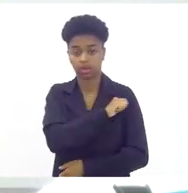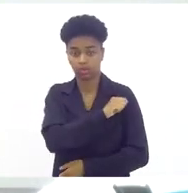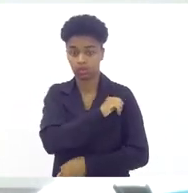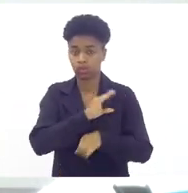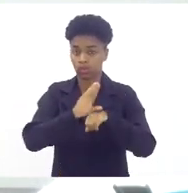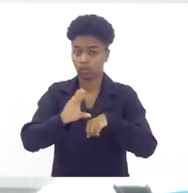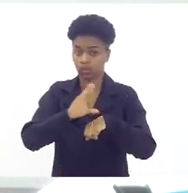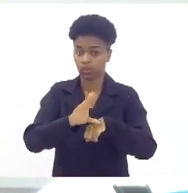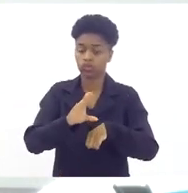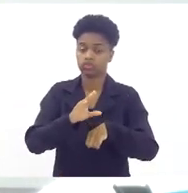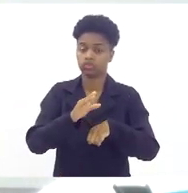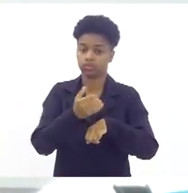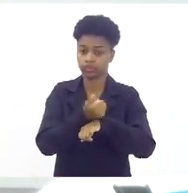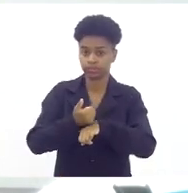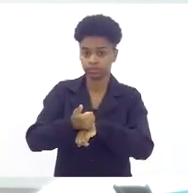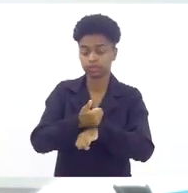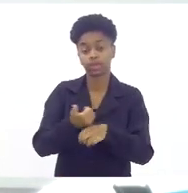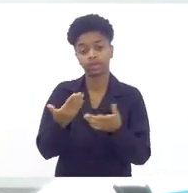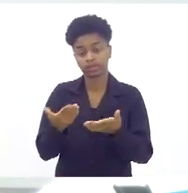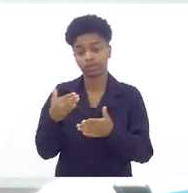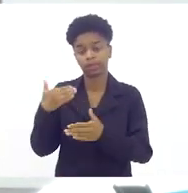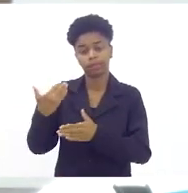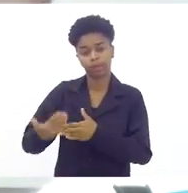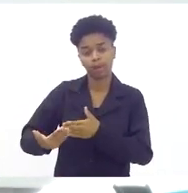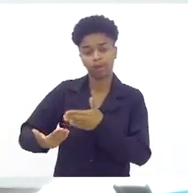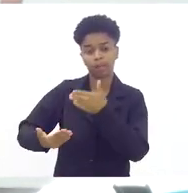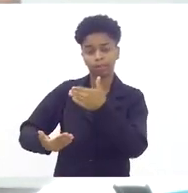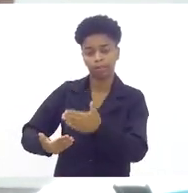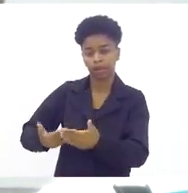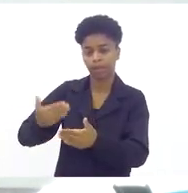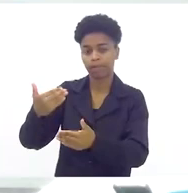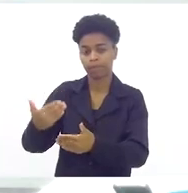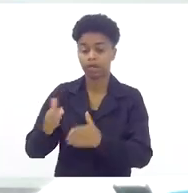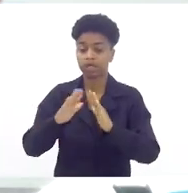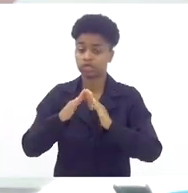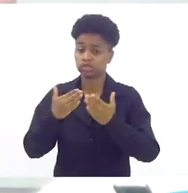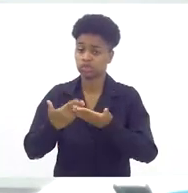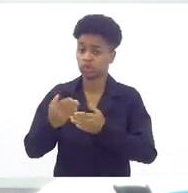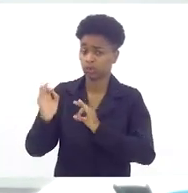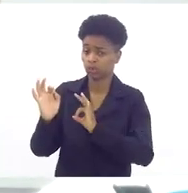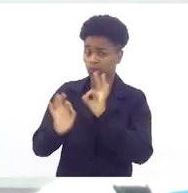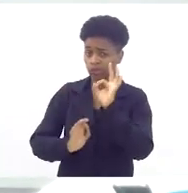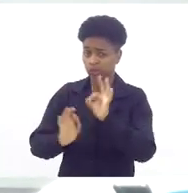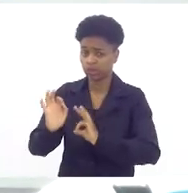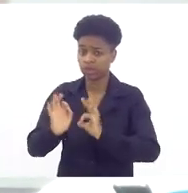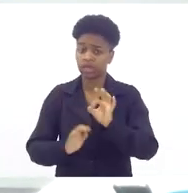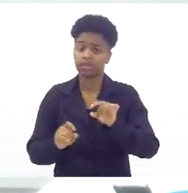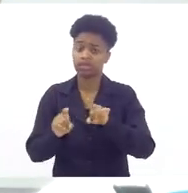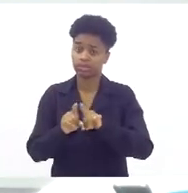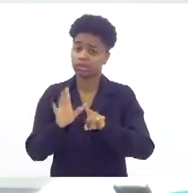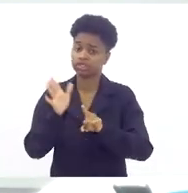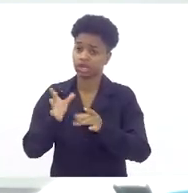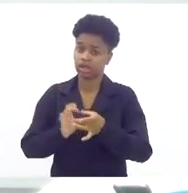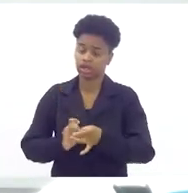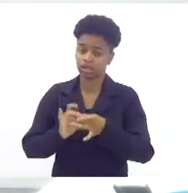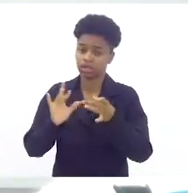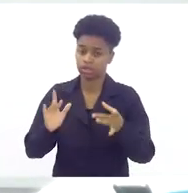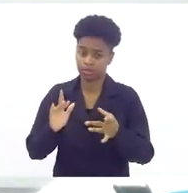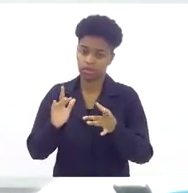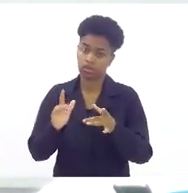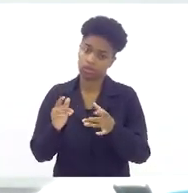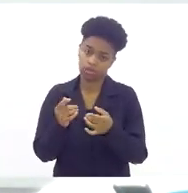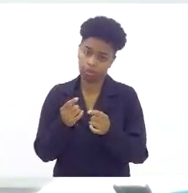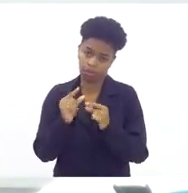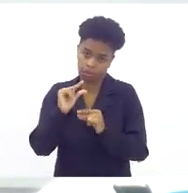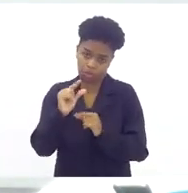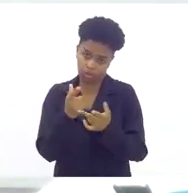está sendo de uma forma gradativa a escola reuniu as condições o pregão já foi liberado E já